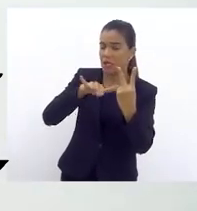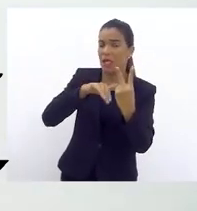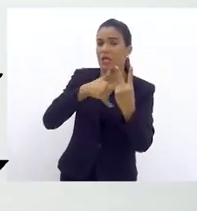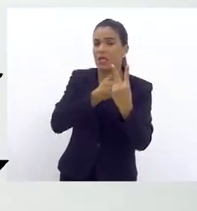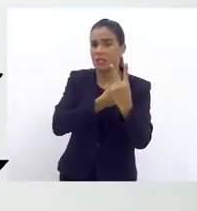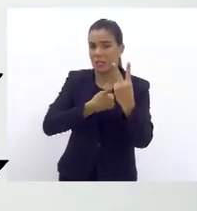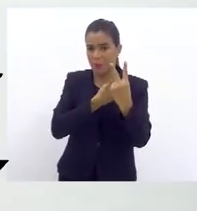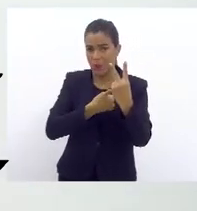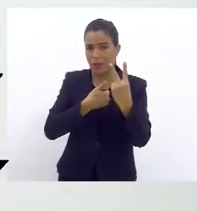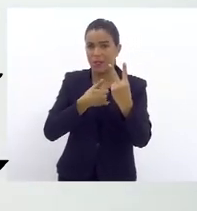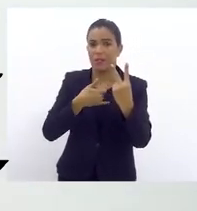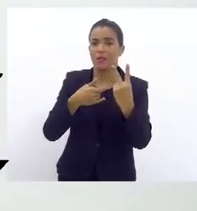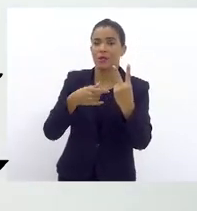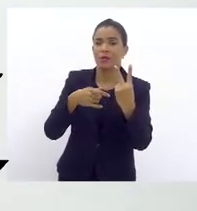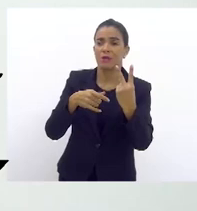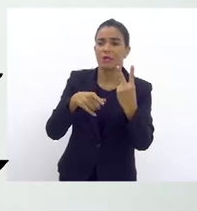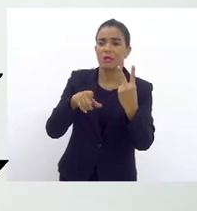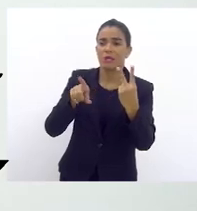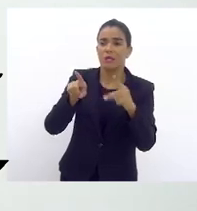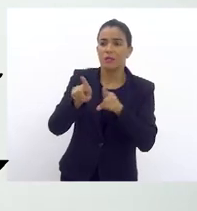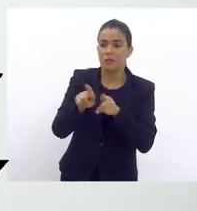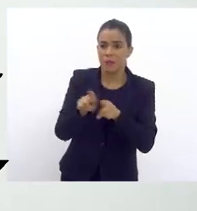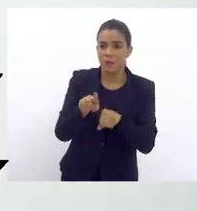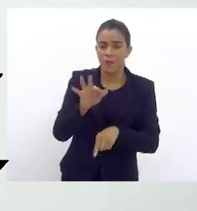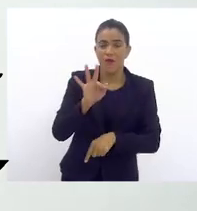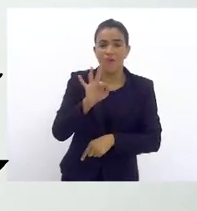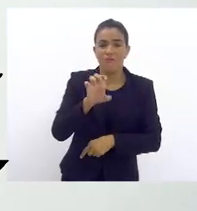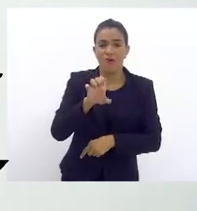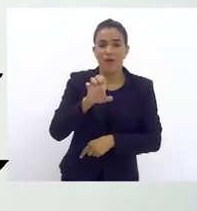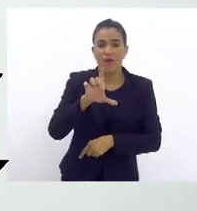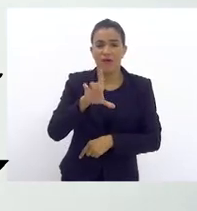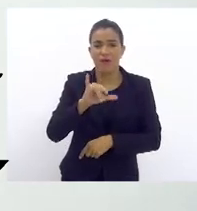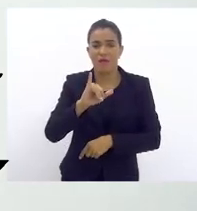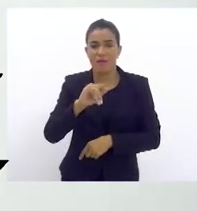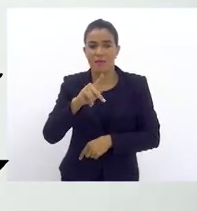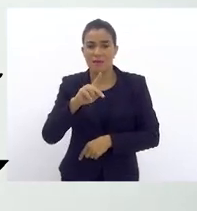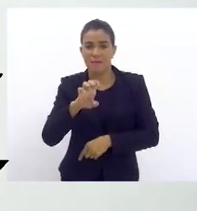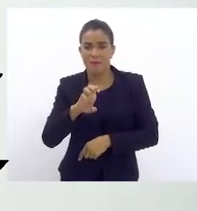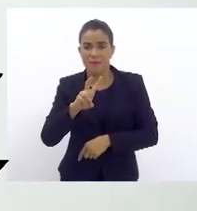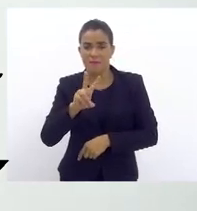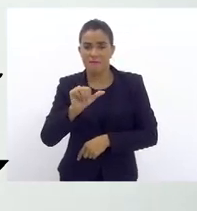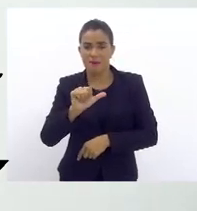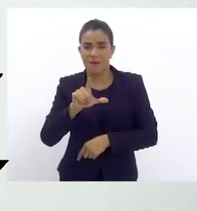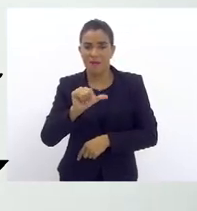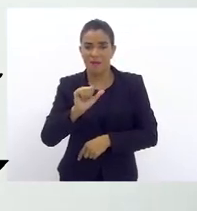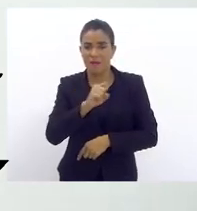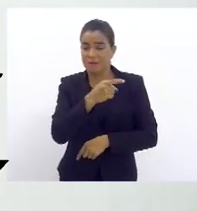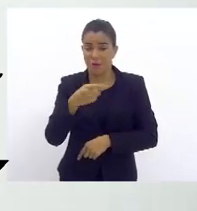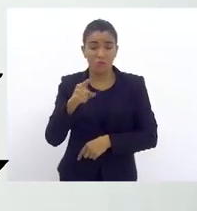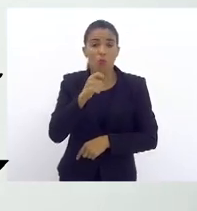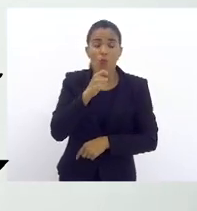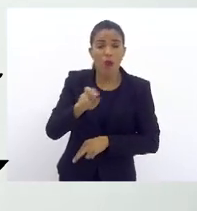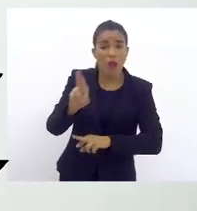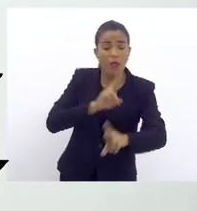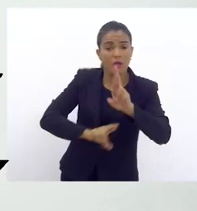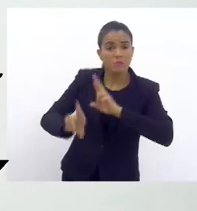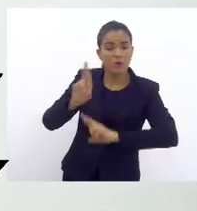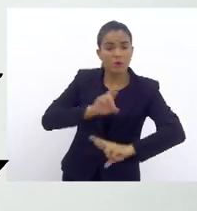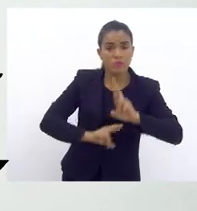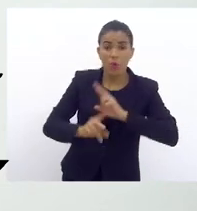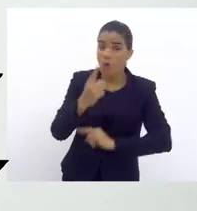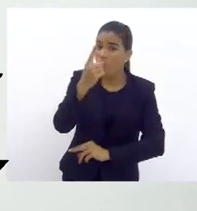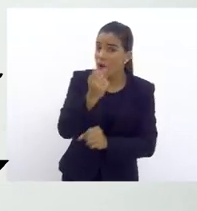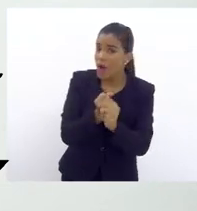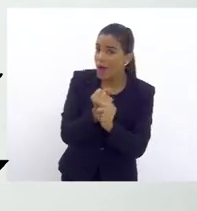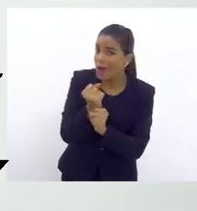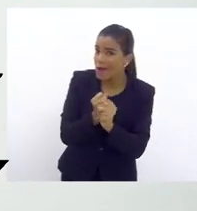com o Pastor Felipe Valadão que até hoje não tem resposta um